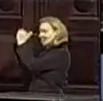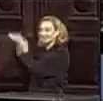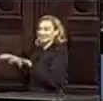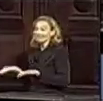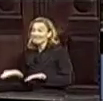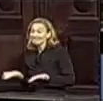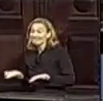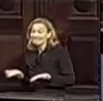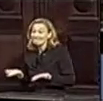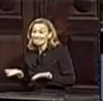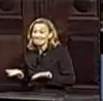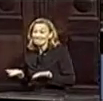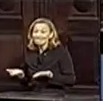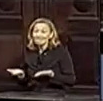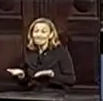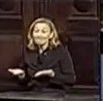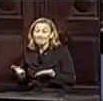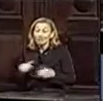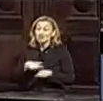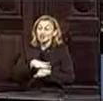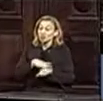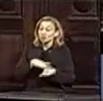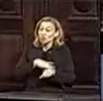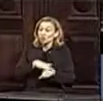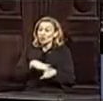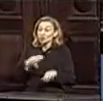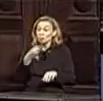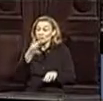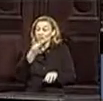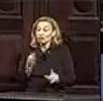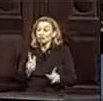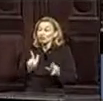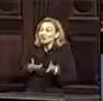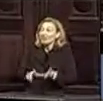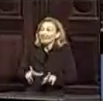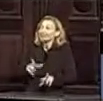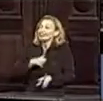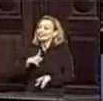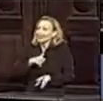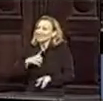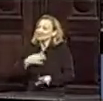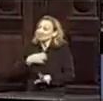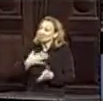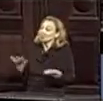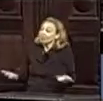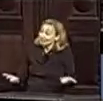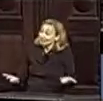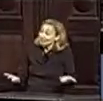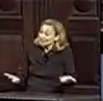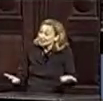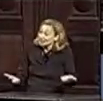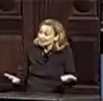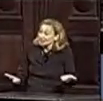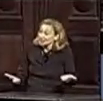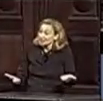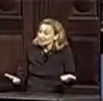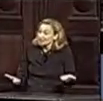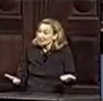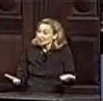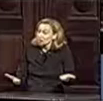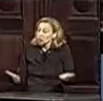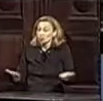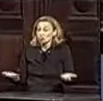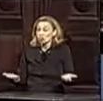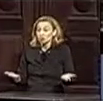informais manifestam a opinião, manifestam o sentimento. Era preciso que o comandante-geral da Polícia